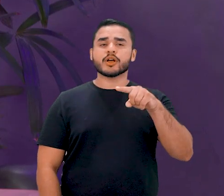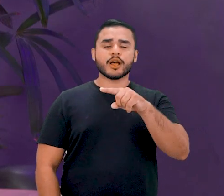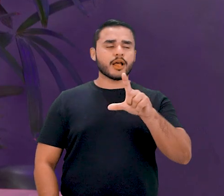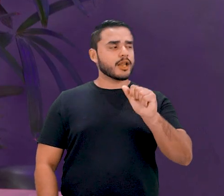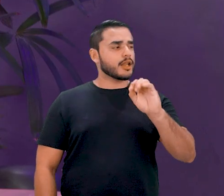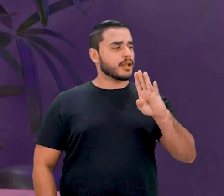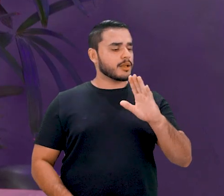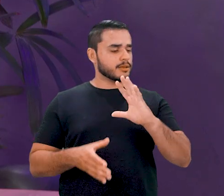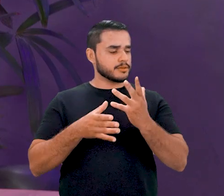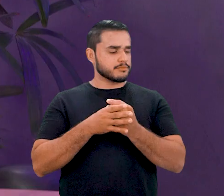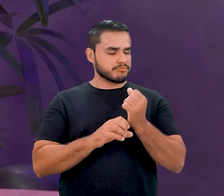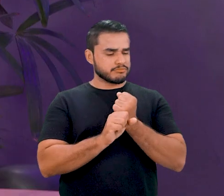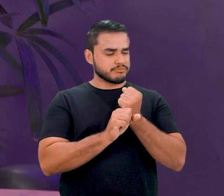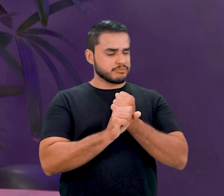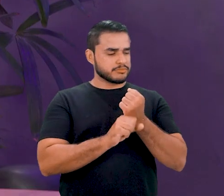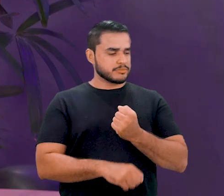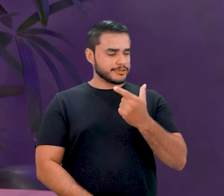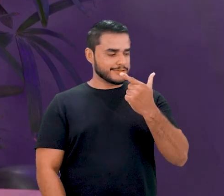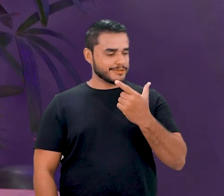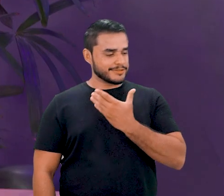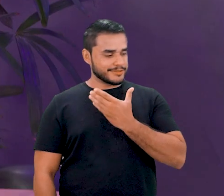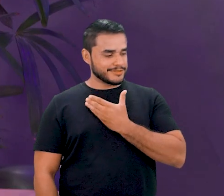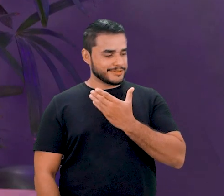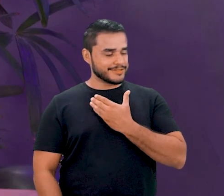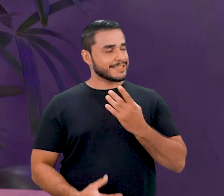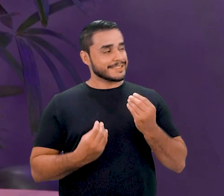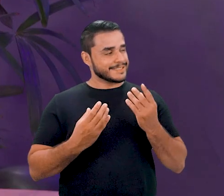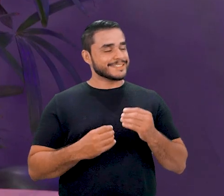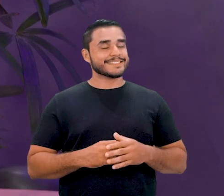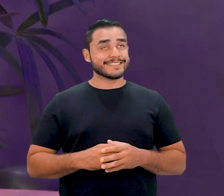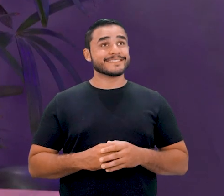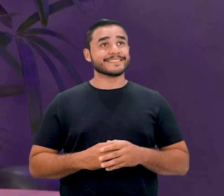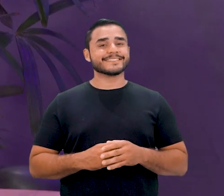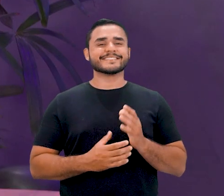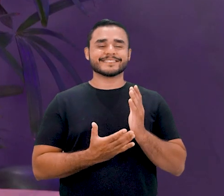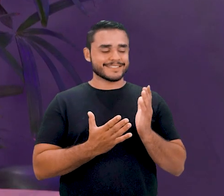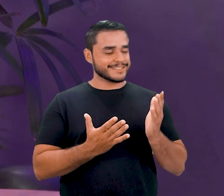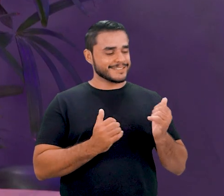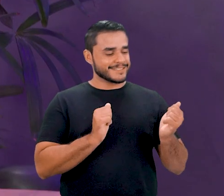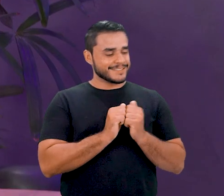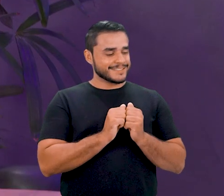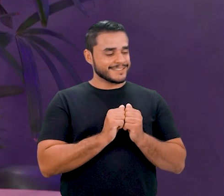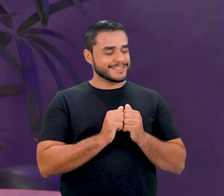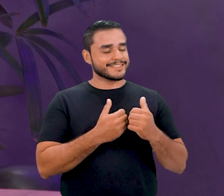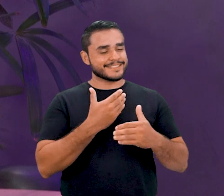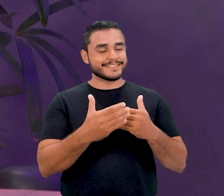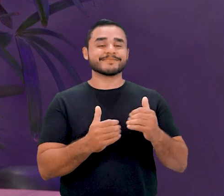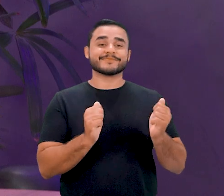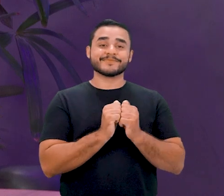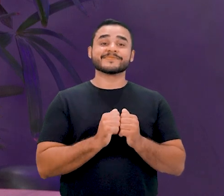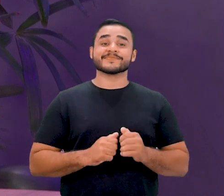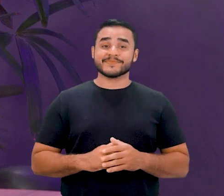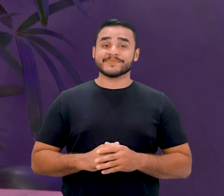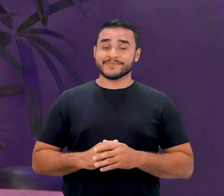Verdade. Então, a gente pode botar aí uns 12 anos ou de amizade, mais, viu? A gente tem uma estradazinha junta, né? Temos sim. Como a